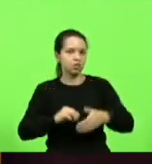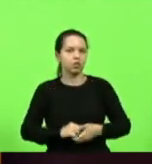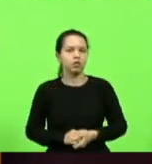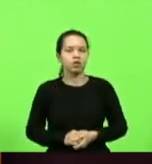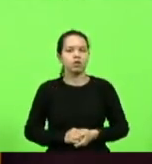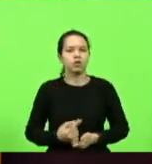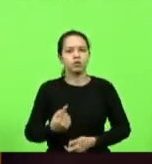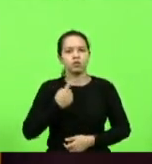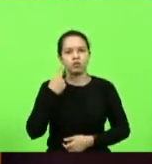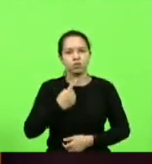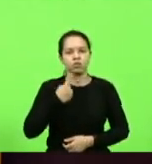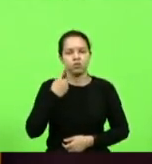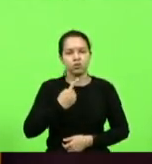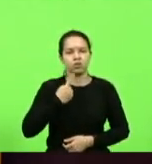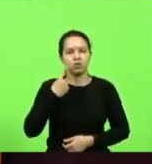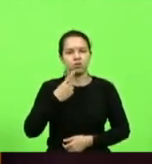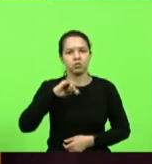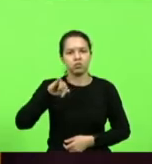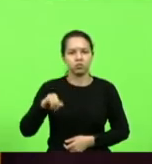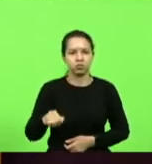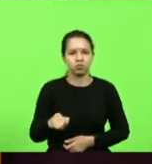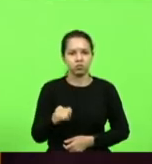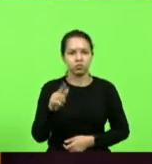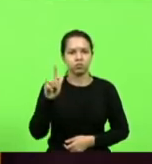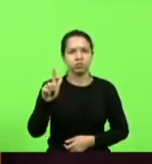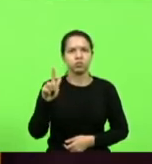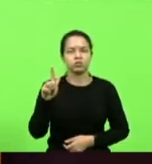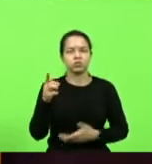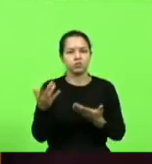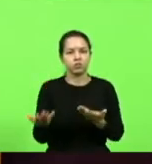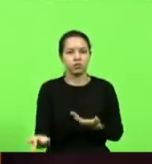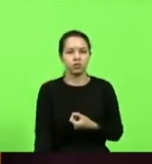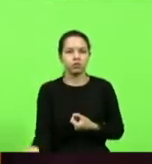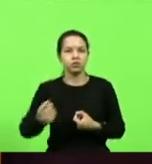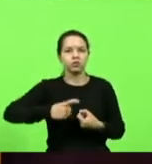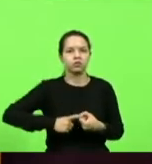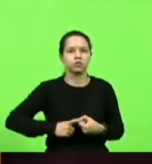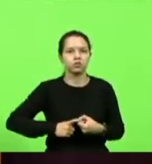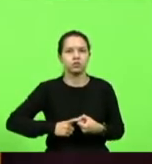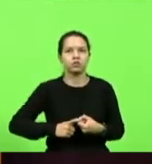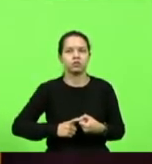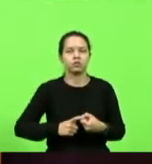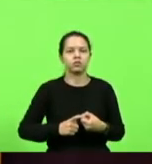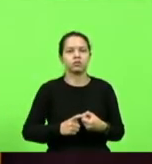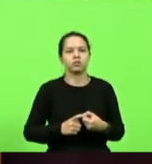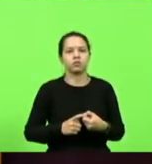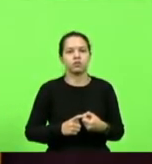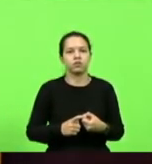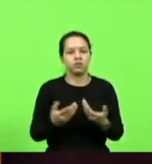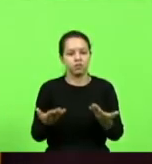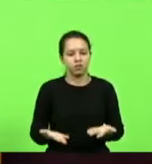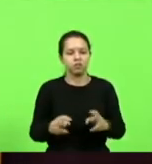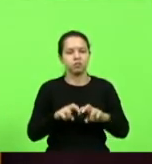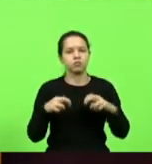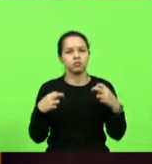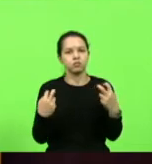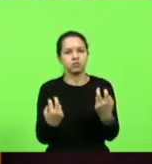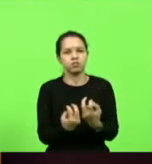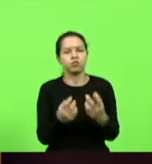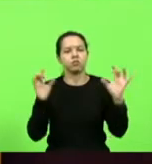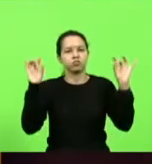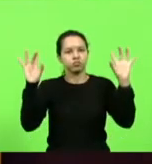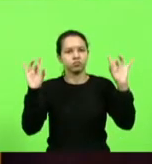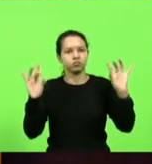Garcia. Seu retorno torna esse plenário mais brilhante, mais qualificado. Receba